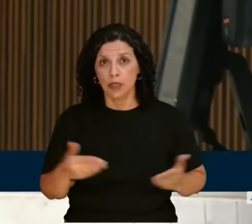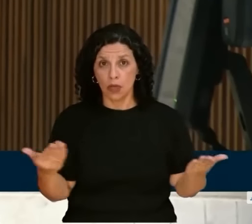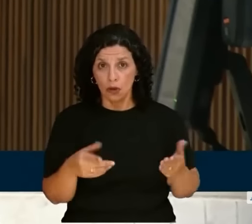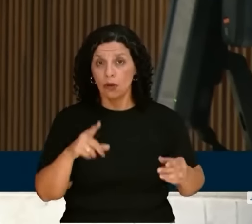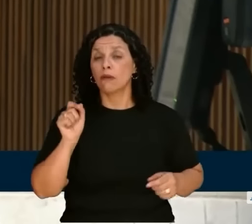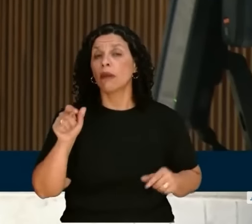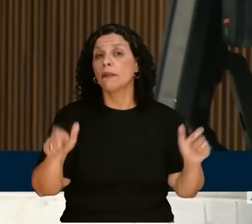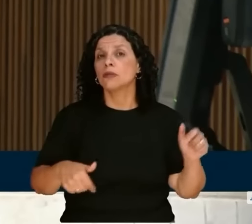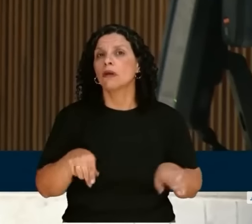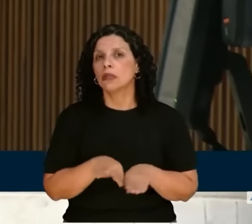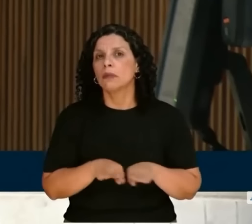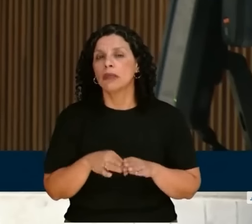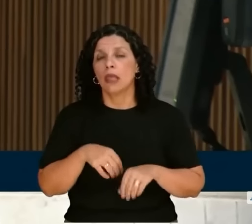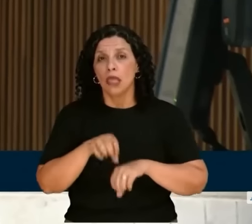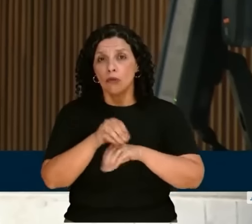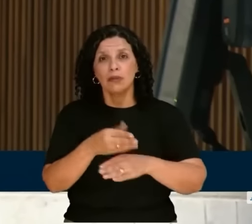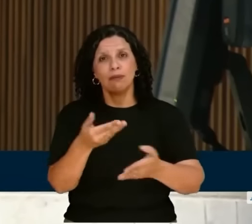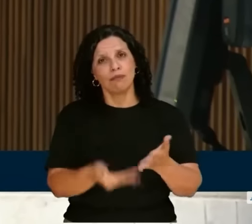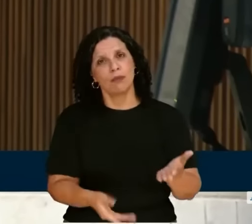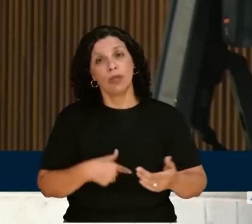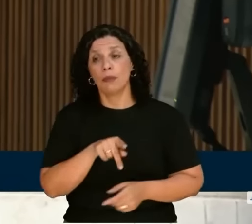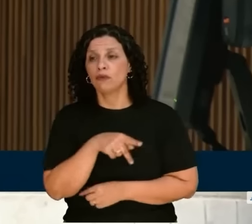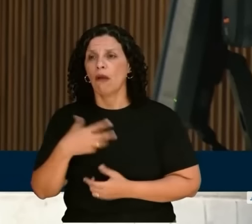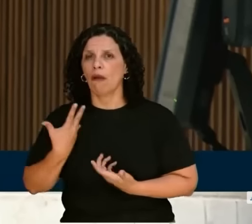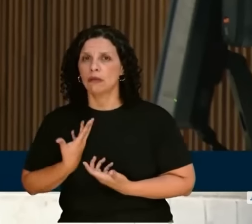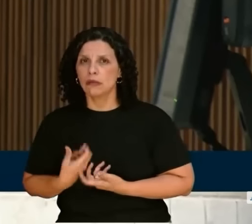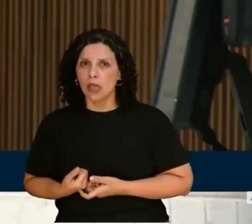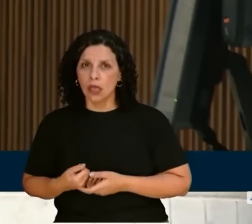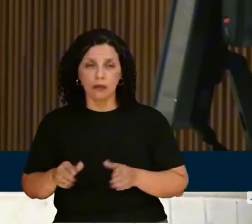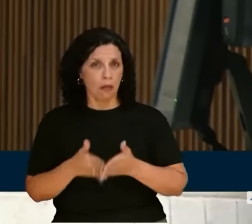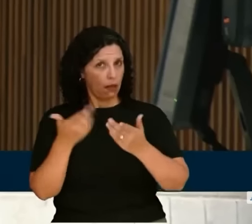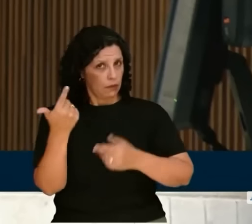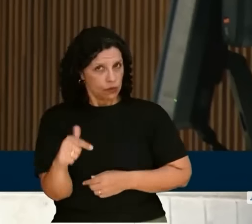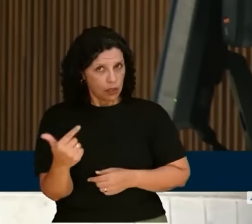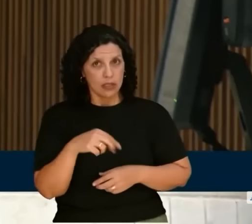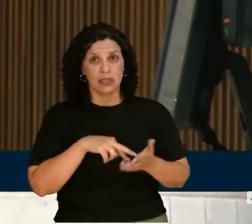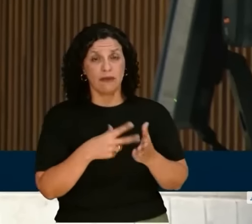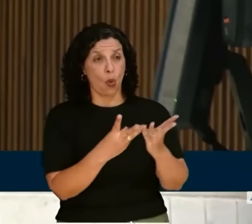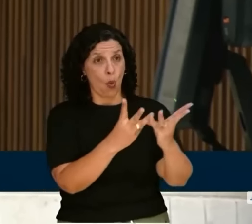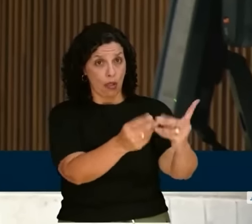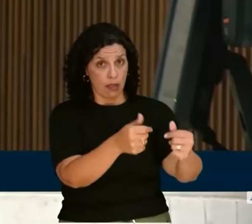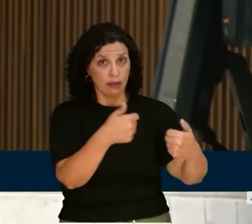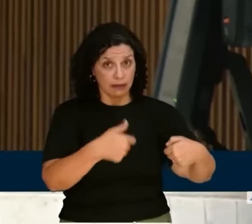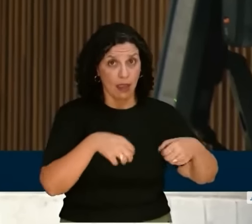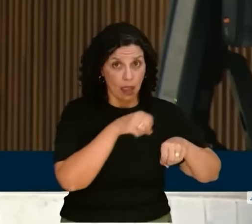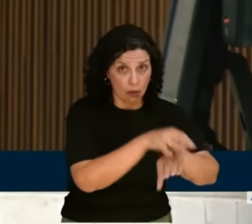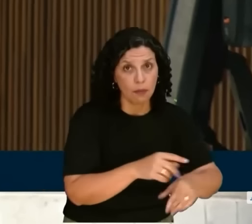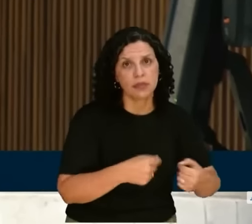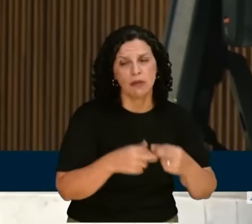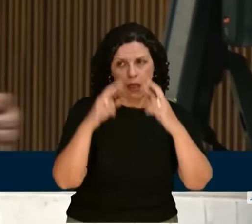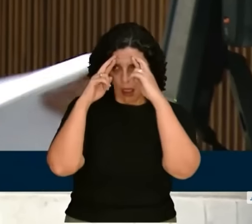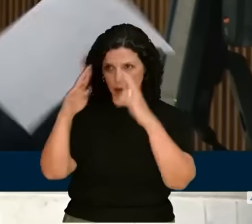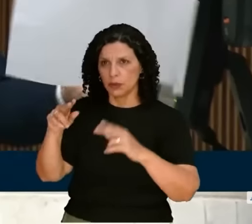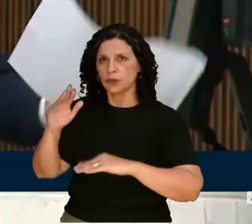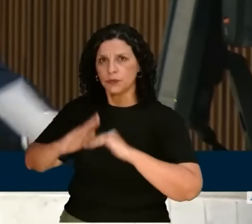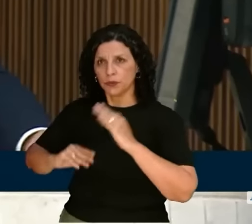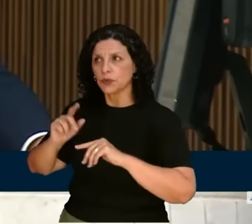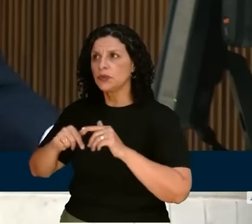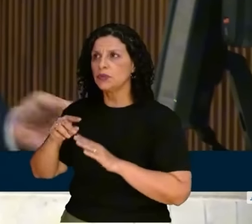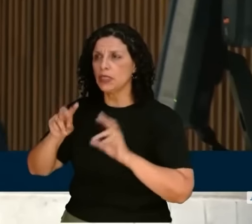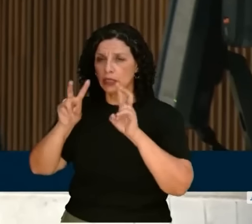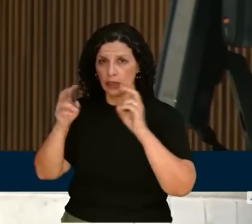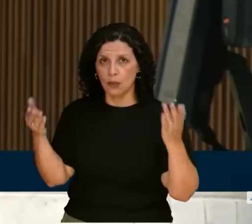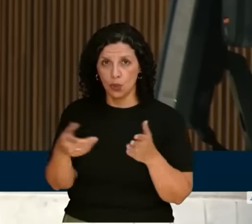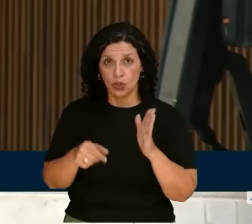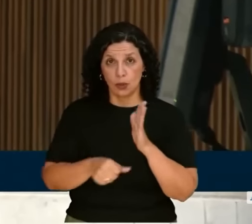quem perde é a educação. Professor cansado não tem milagre. Educação de qualidade exige respeito. Por isso eu trago esse tema